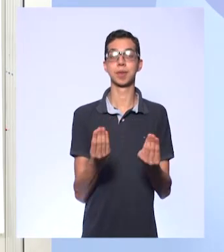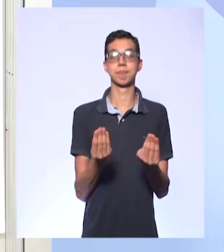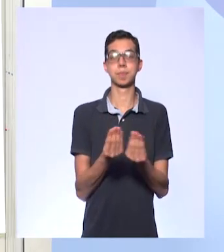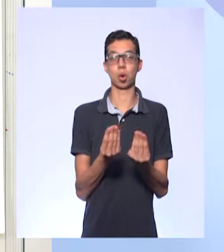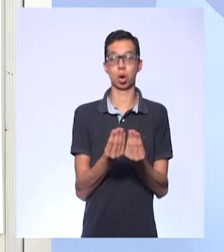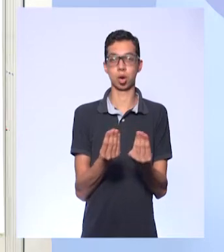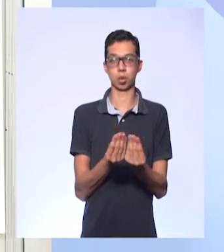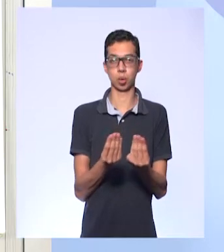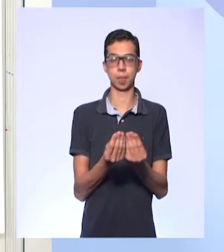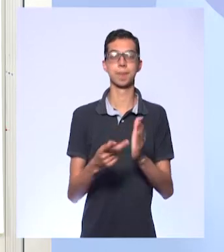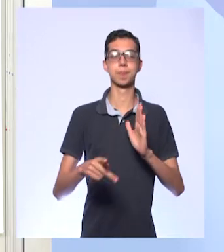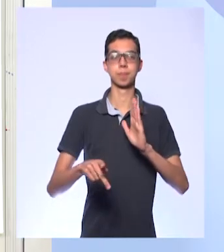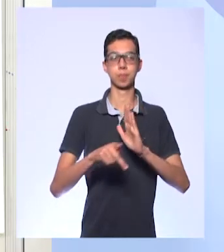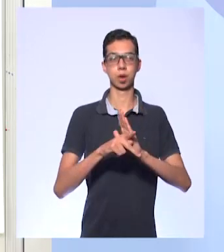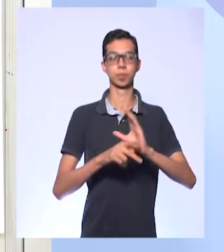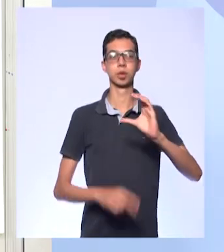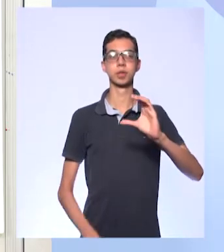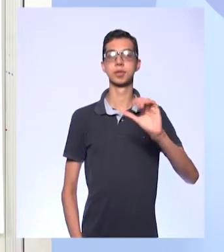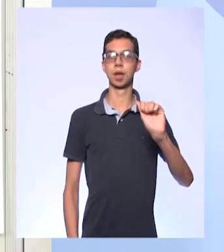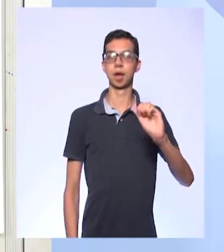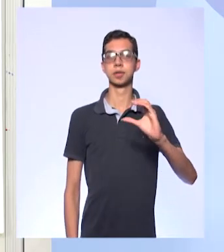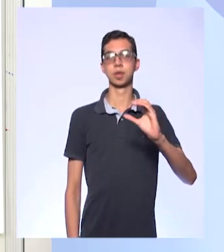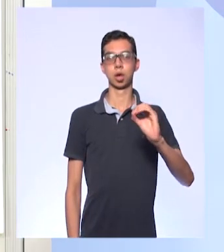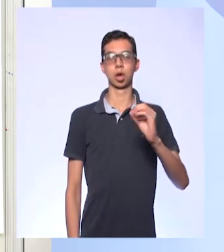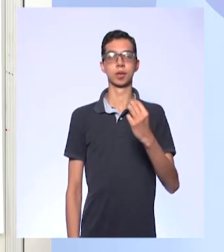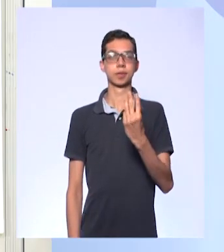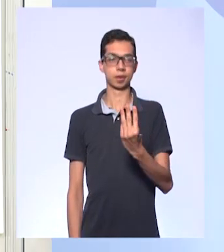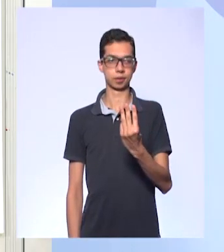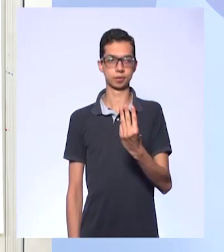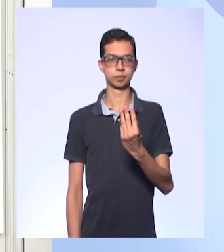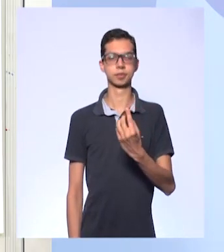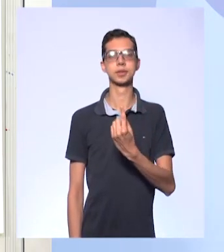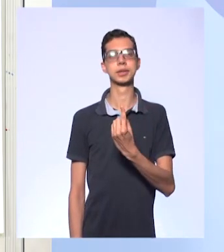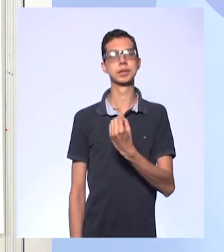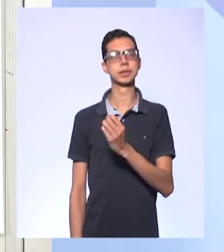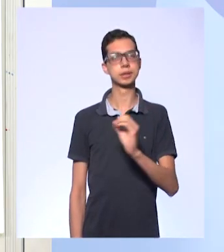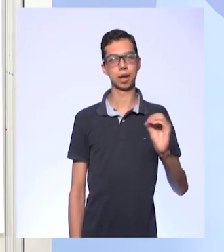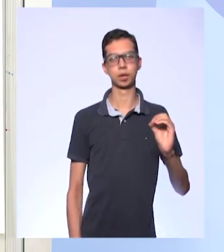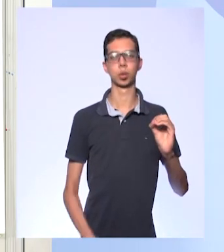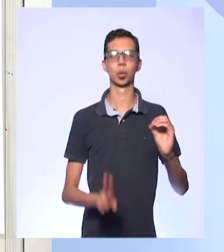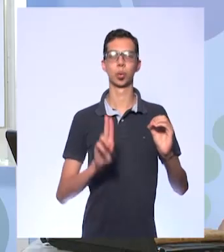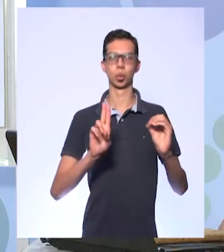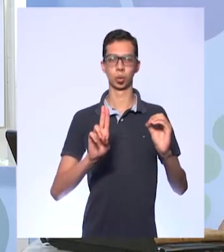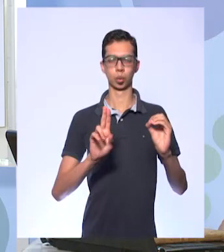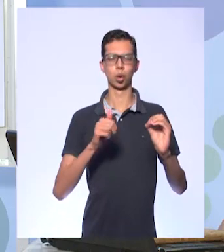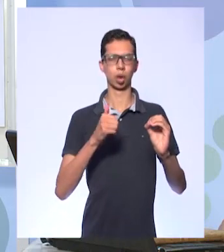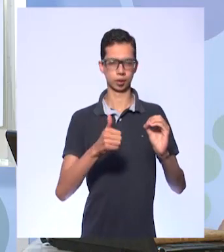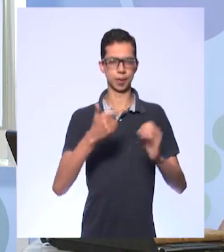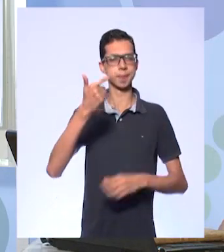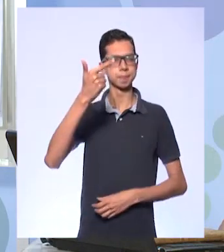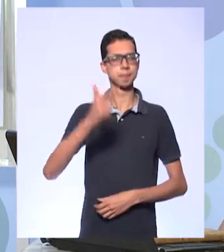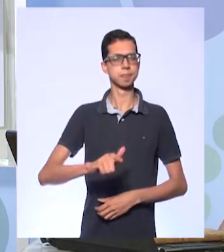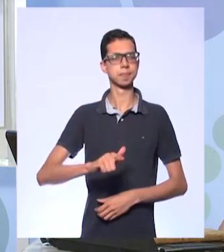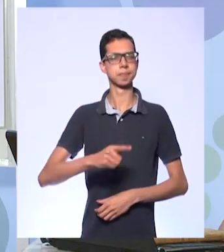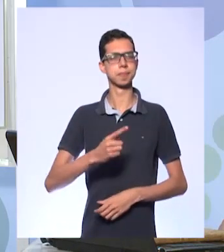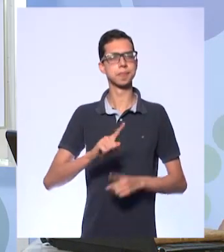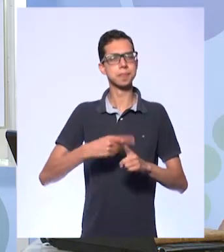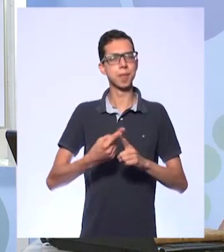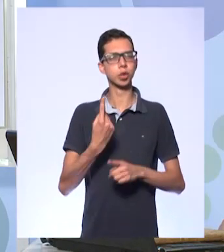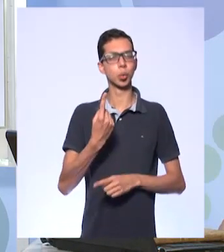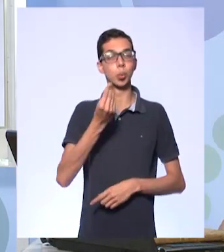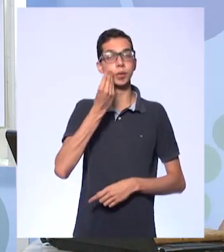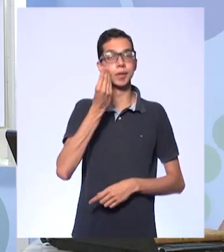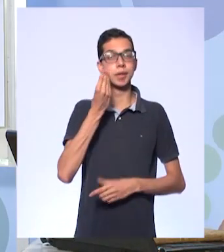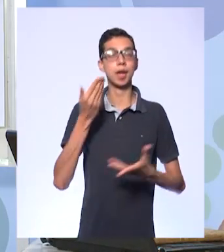molécula do carbonato de cálcio vai ser 100 unidades. Perfeito? Vamos fazer mais um? Eu tenho lá